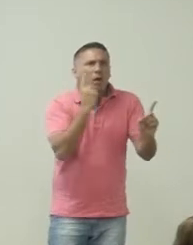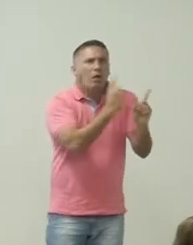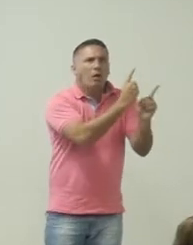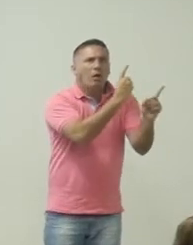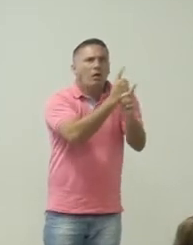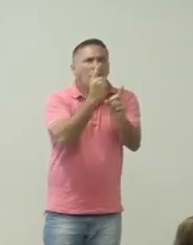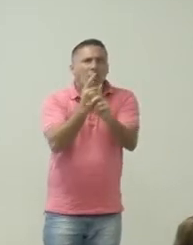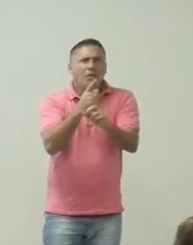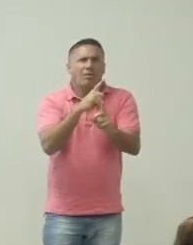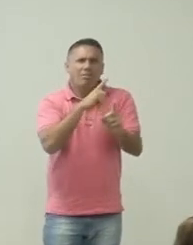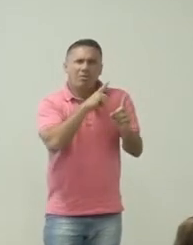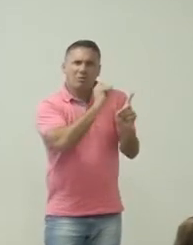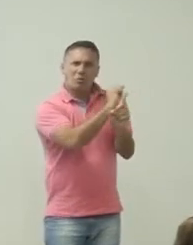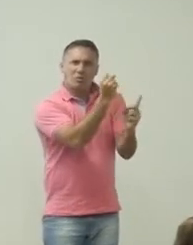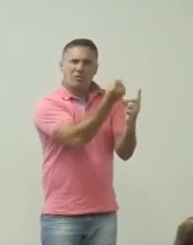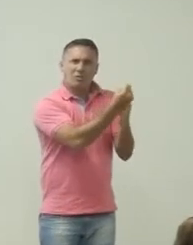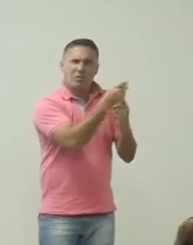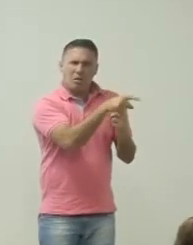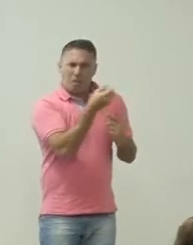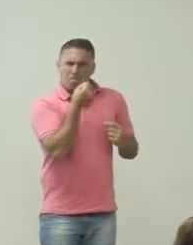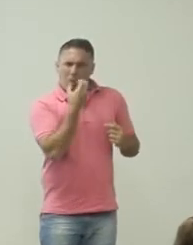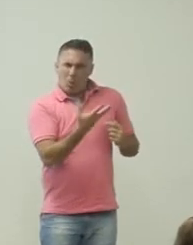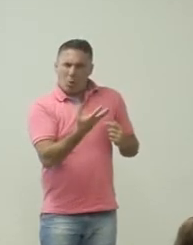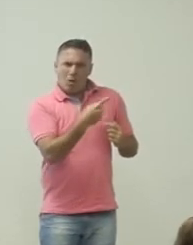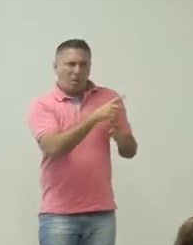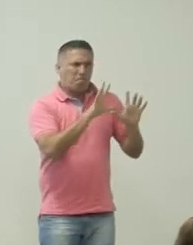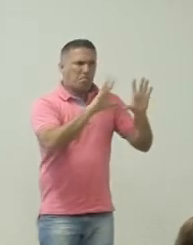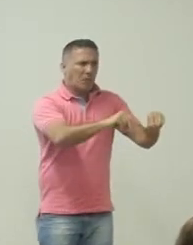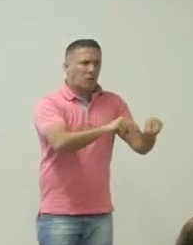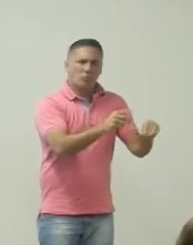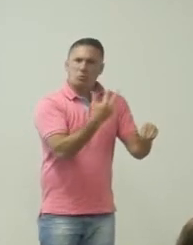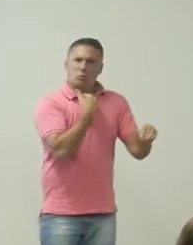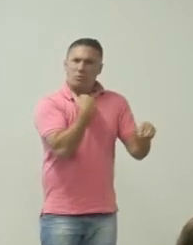coisa realmente boa nela? É tabu? Não se mexe? É dogma?